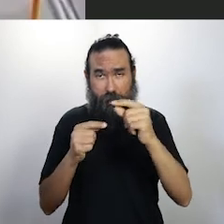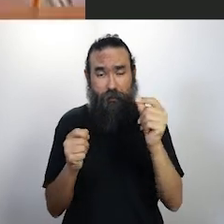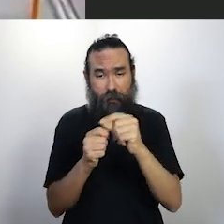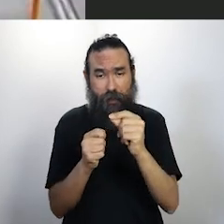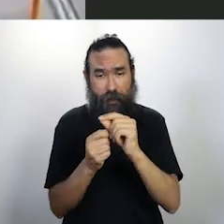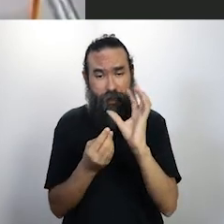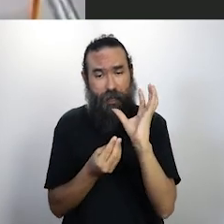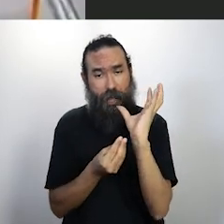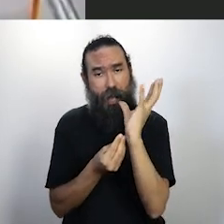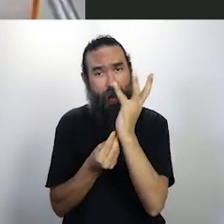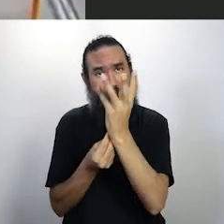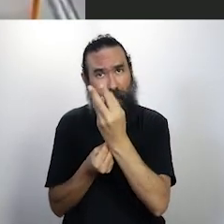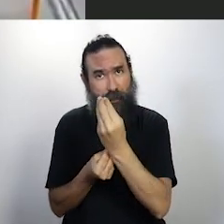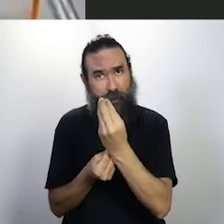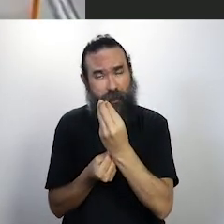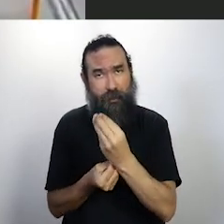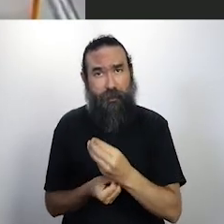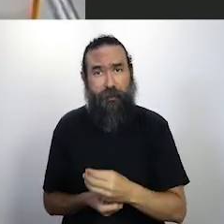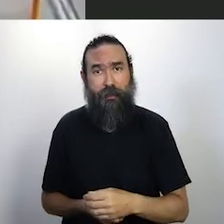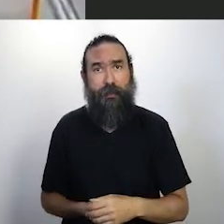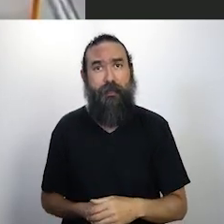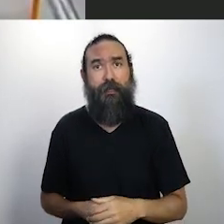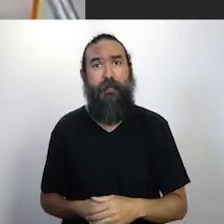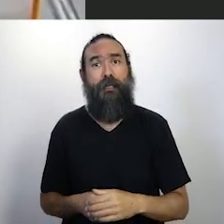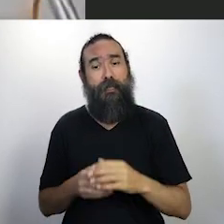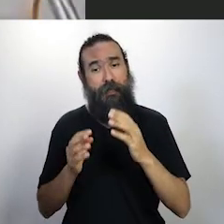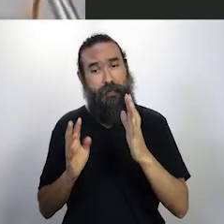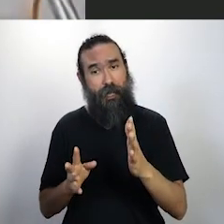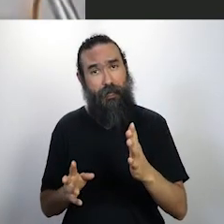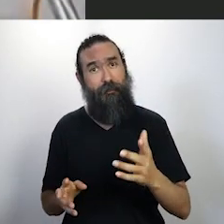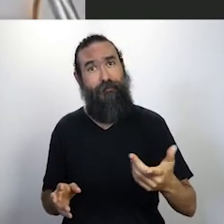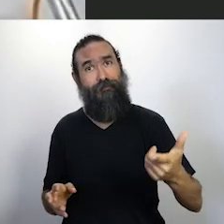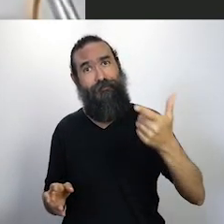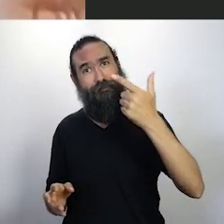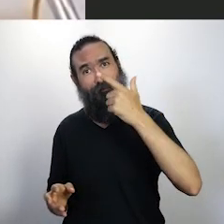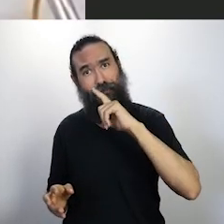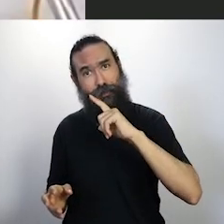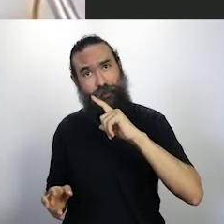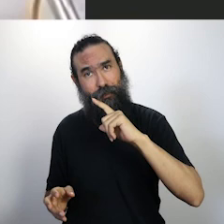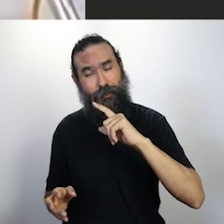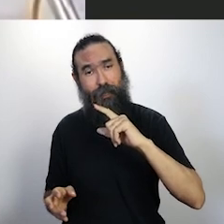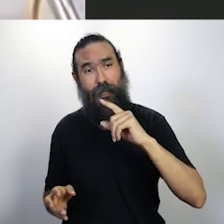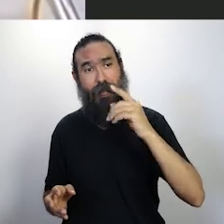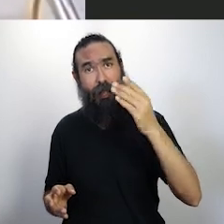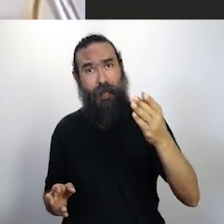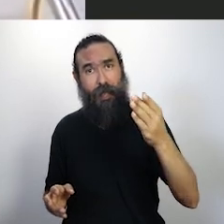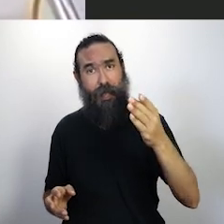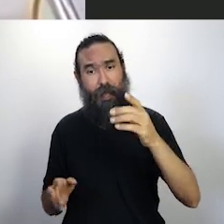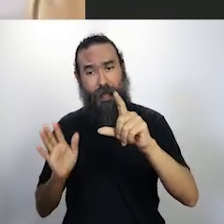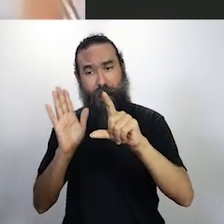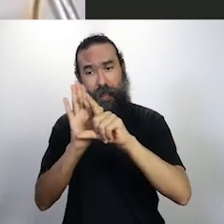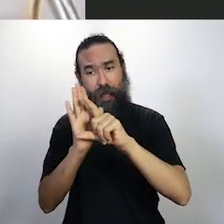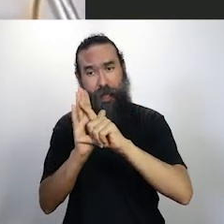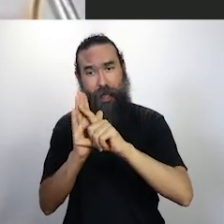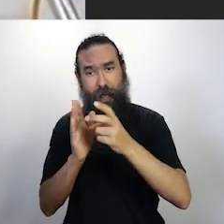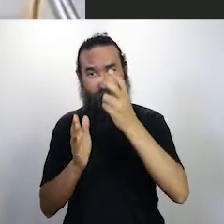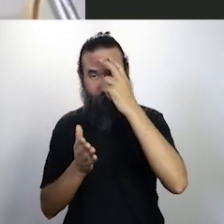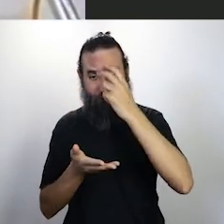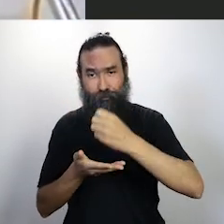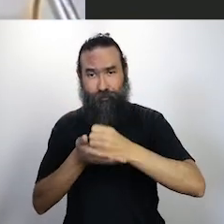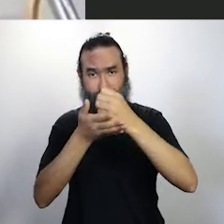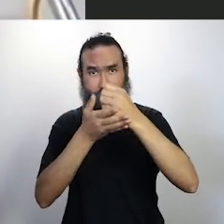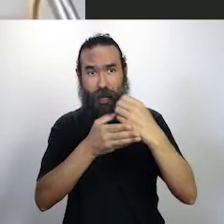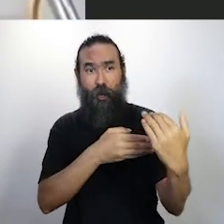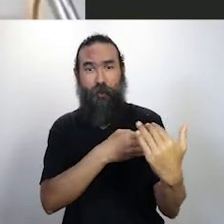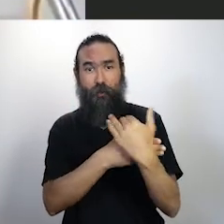valeram né do recurso emergencial via caixa então como é que pode fazer isso e outro esforço muito é